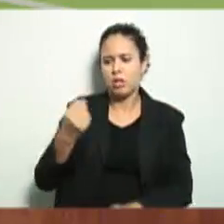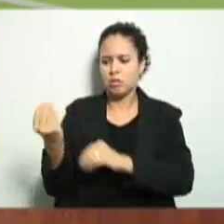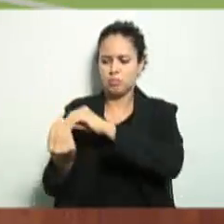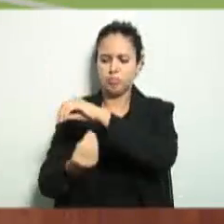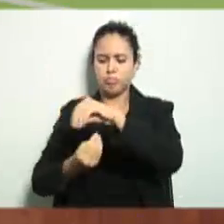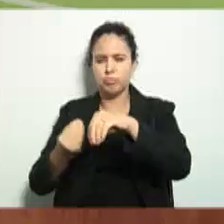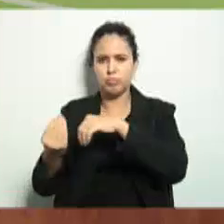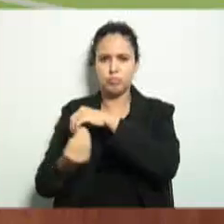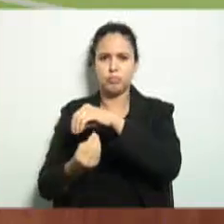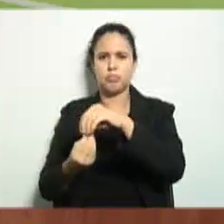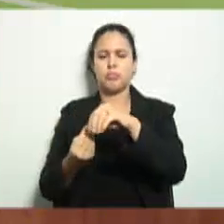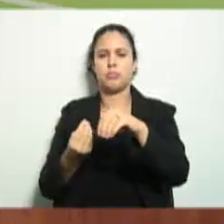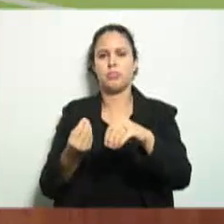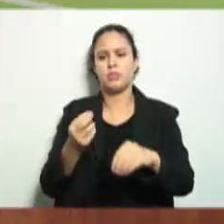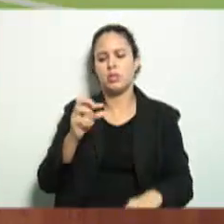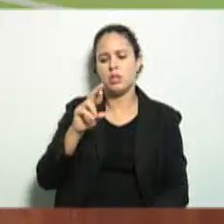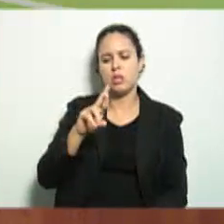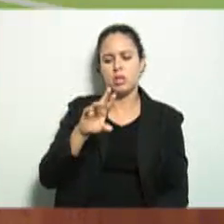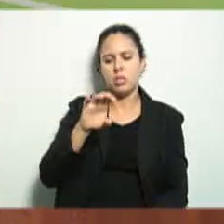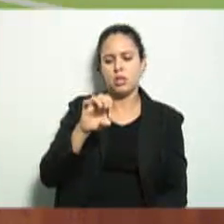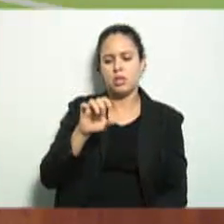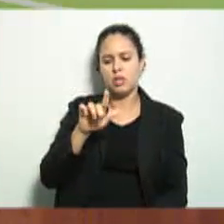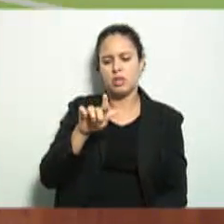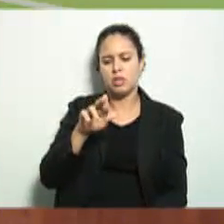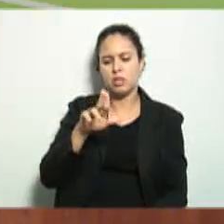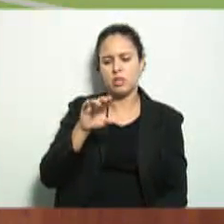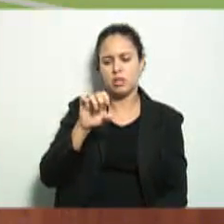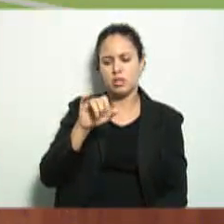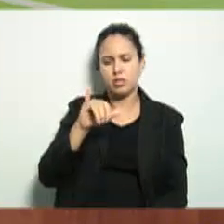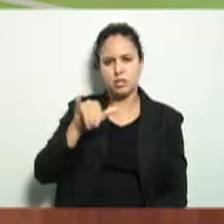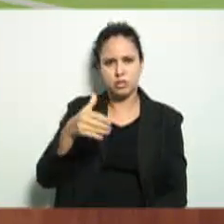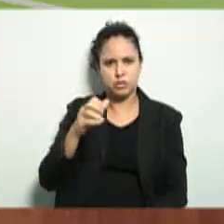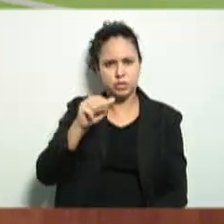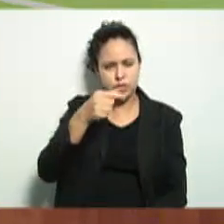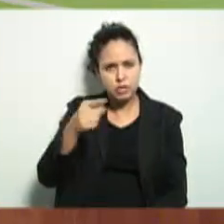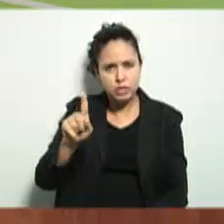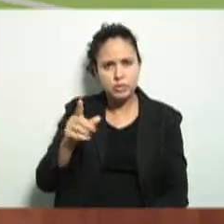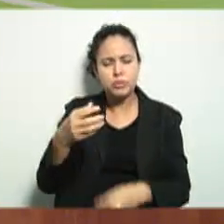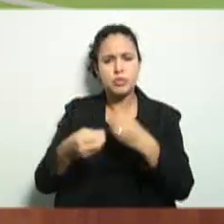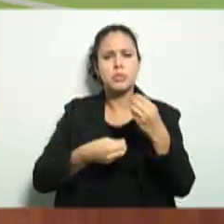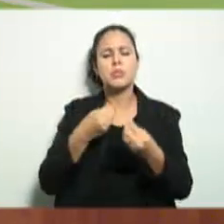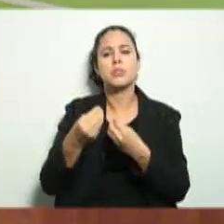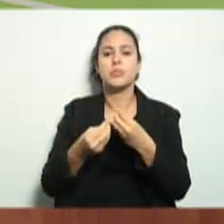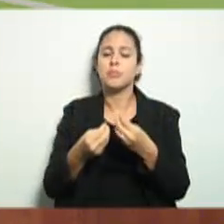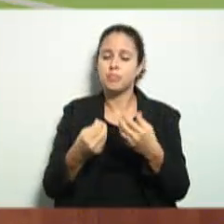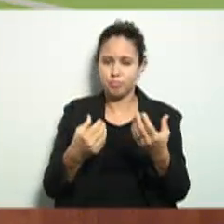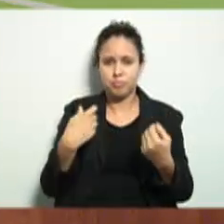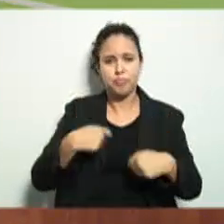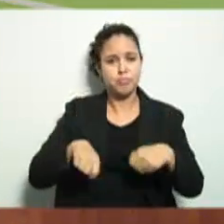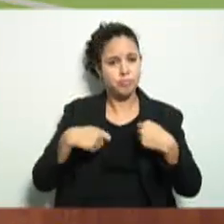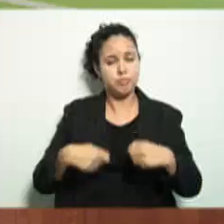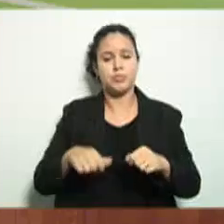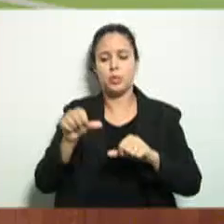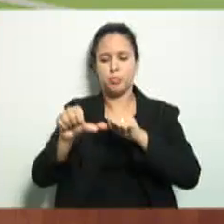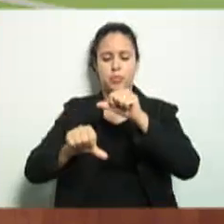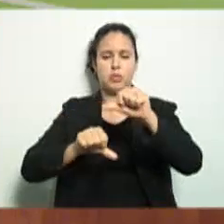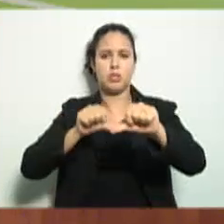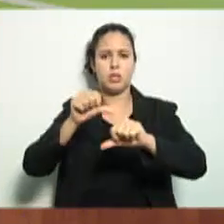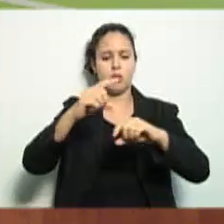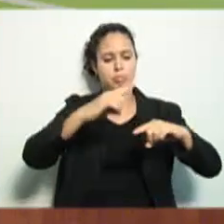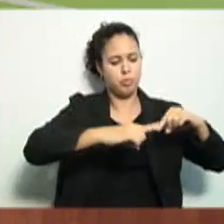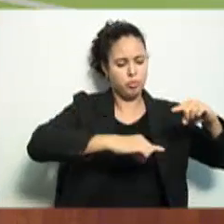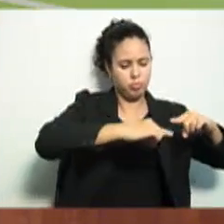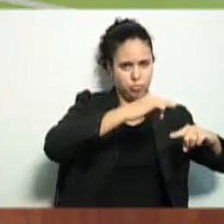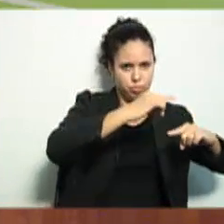leite, o requeijão, outros produtos? Isso quer dizer, essas transformações do